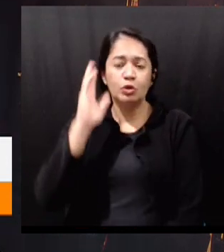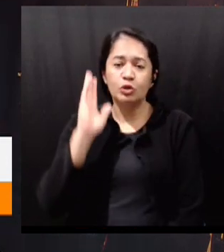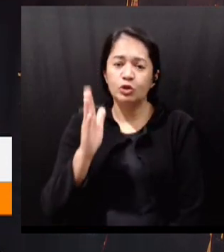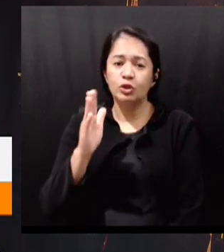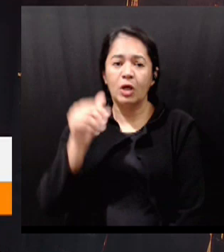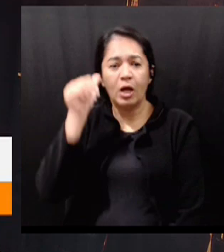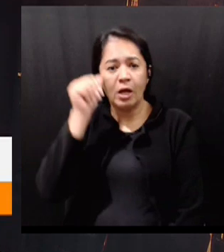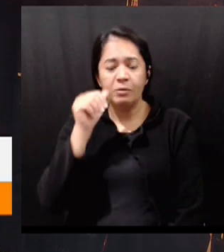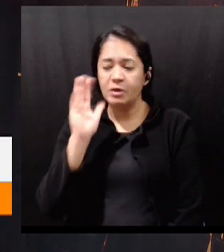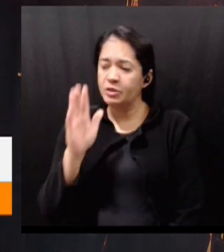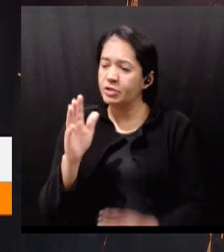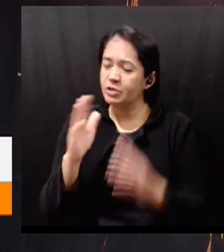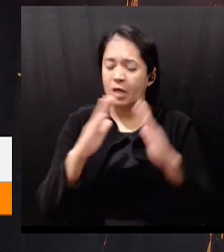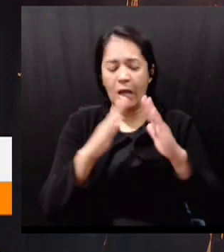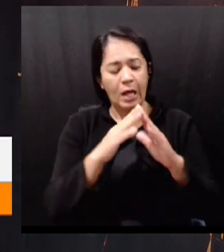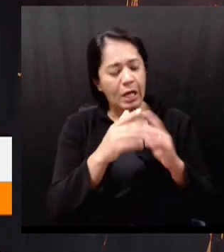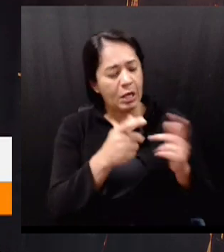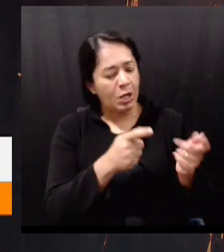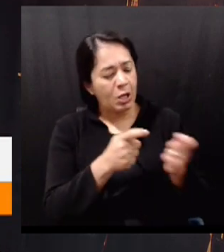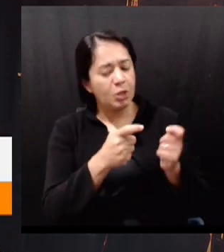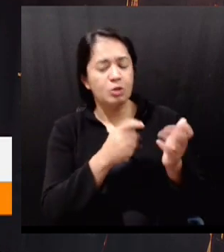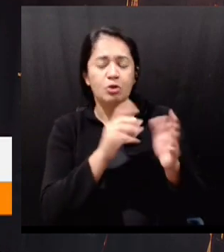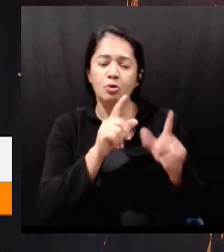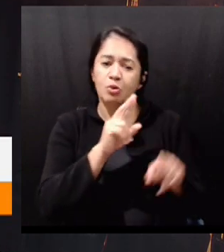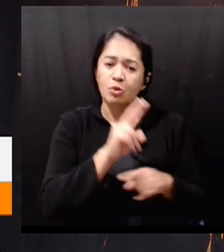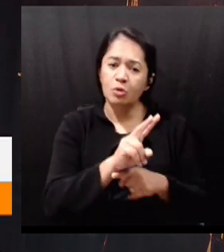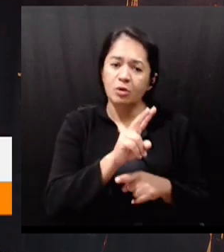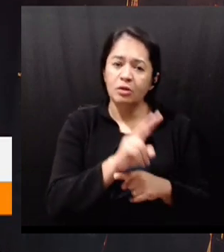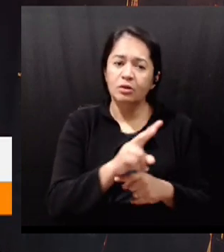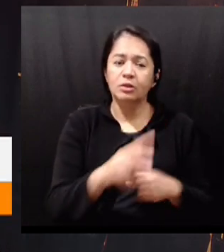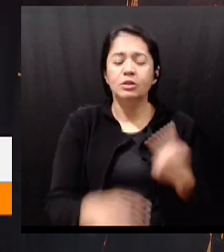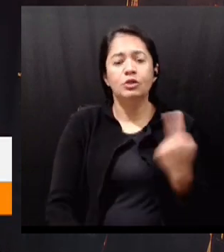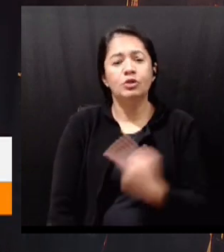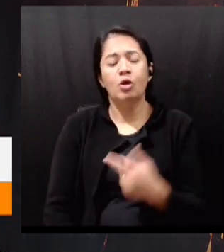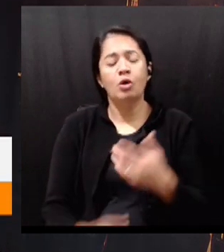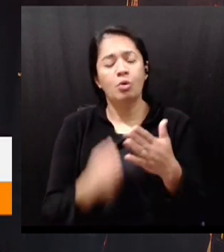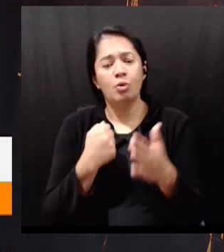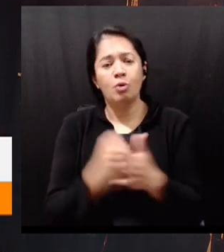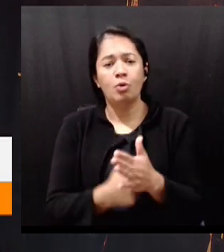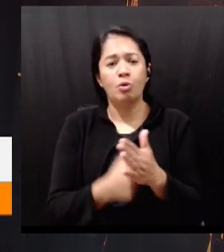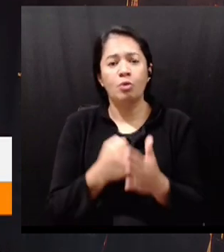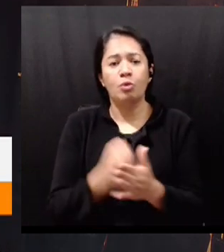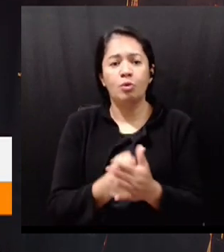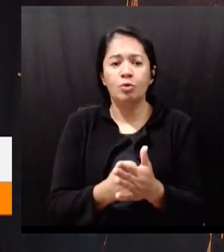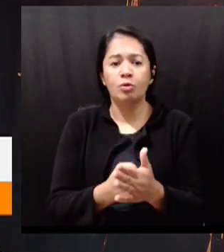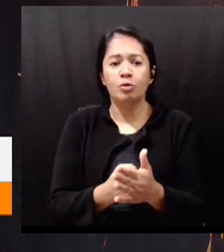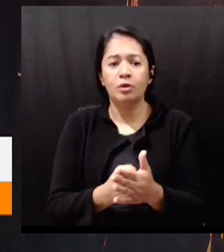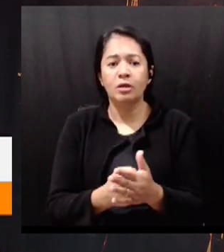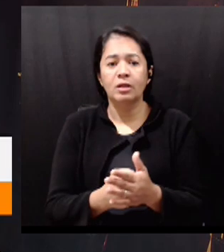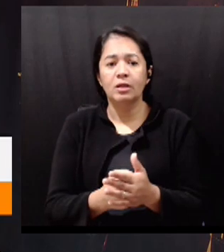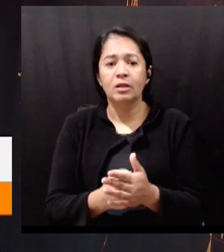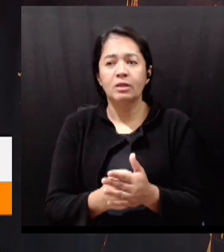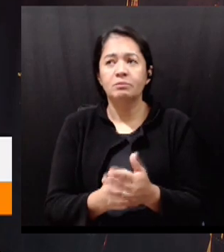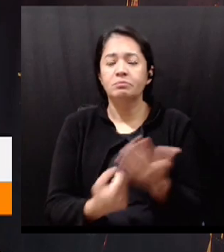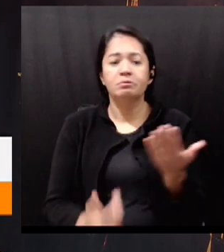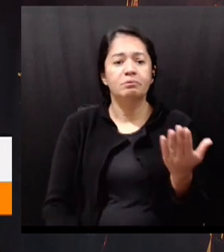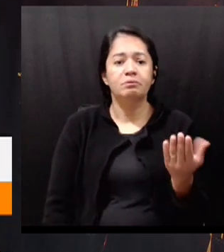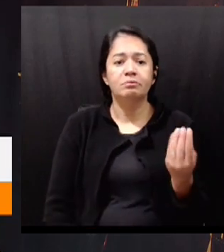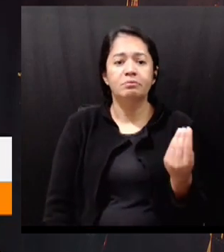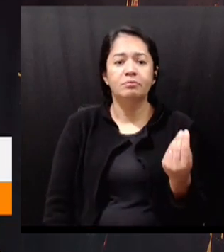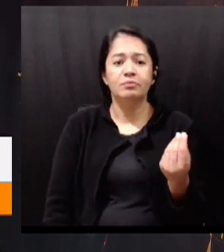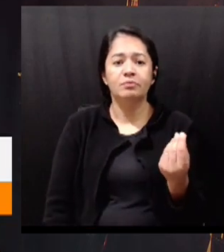da casa, e aí nós lutamos, por estar no lugar que